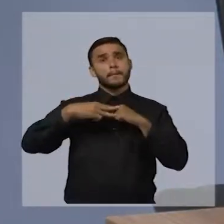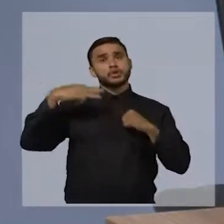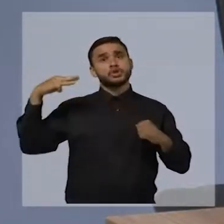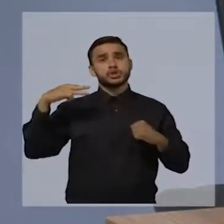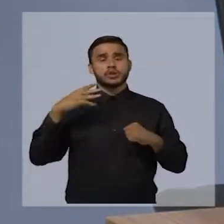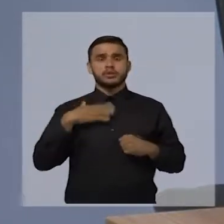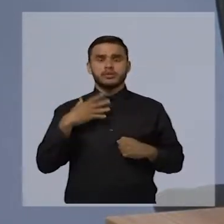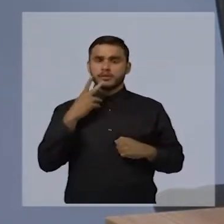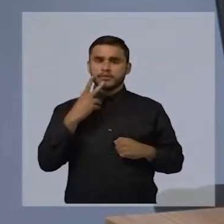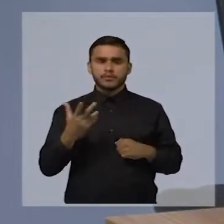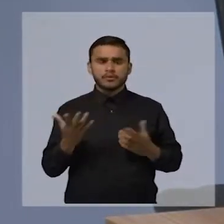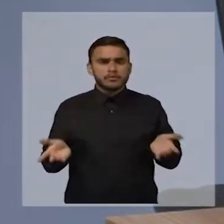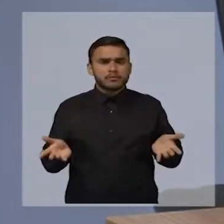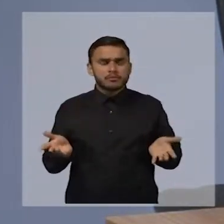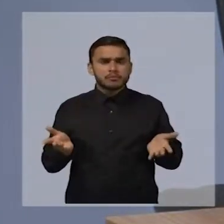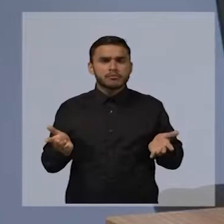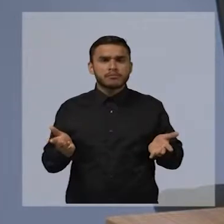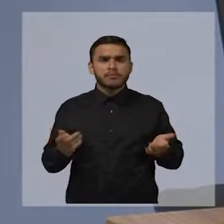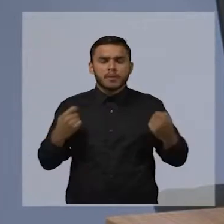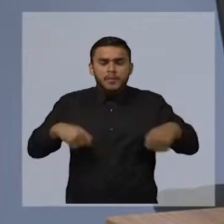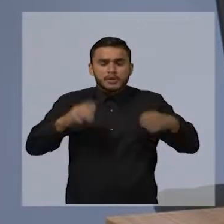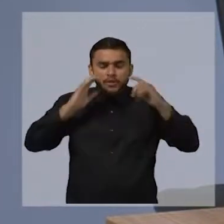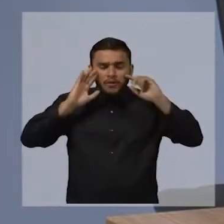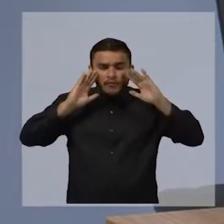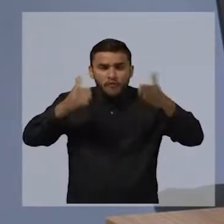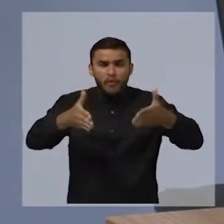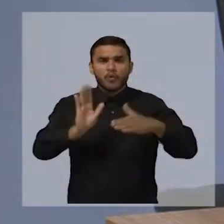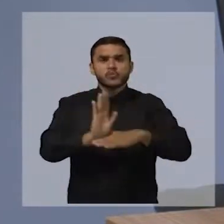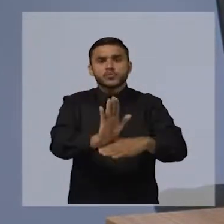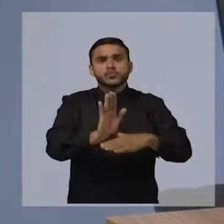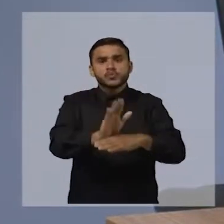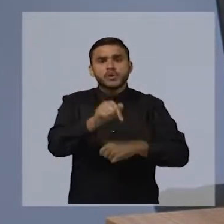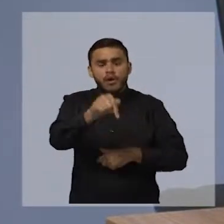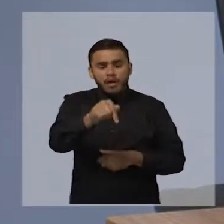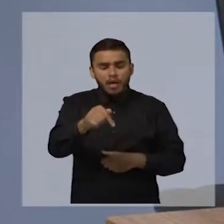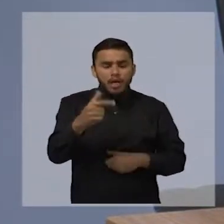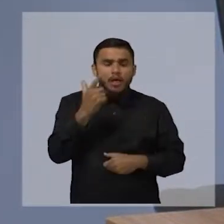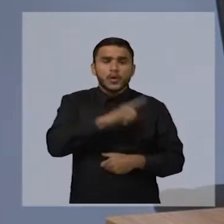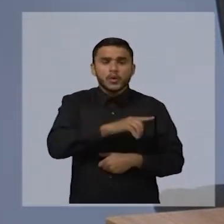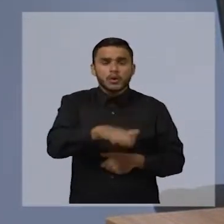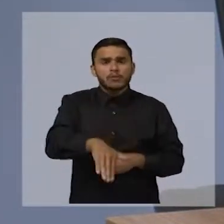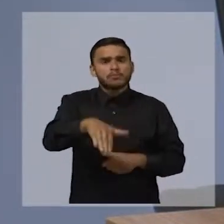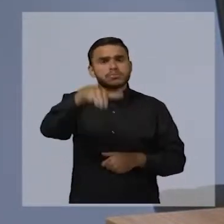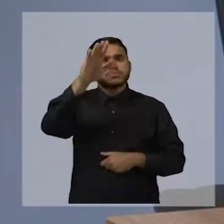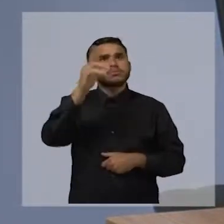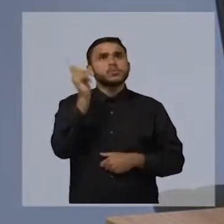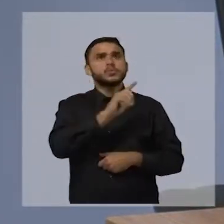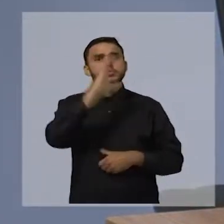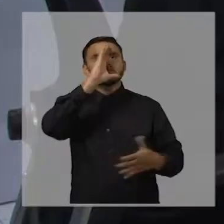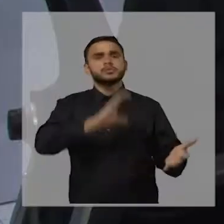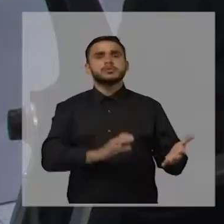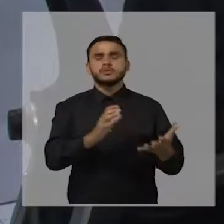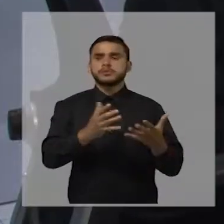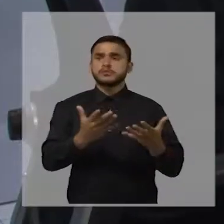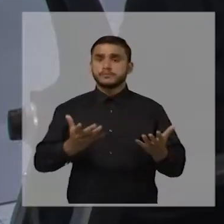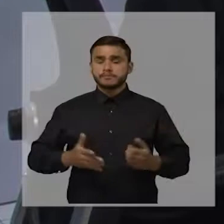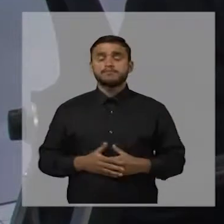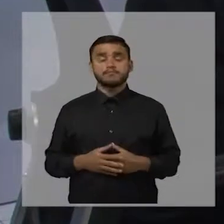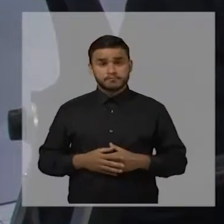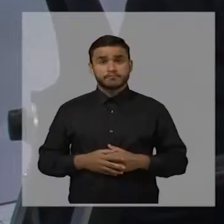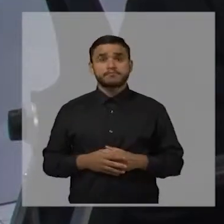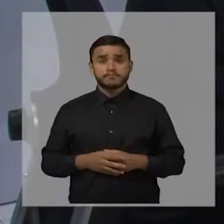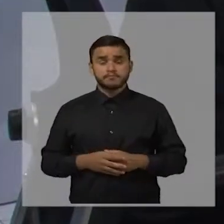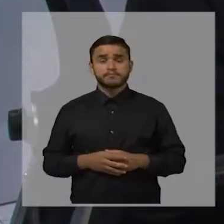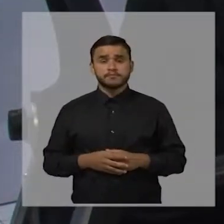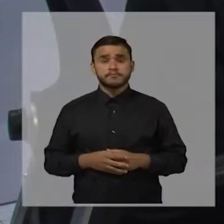mas se preocupa com o básico, que é fazer a educação para a convivência social. Ou seja, que é